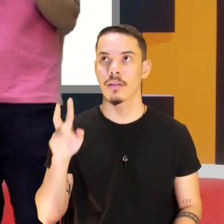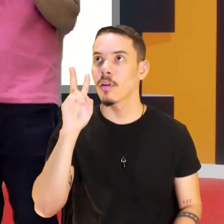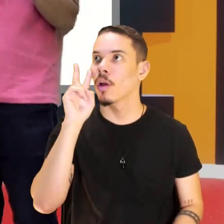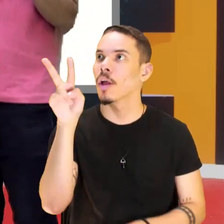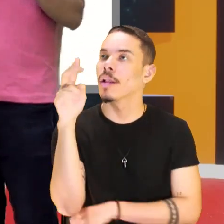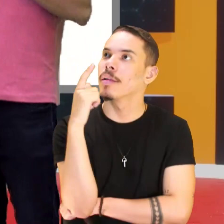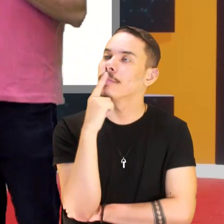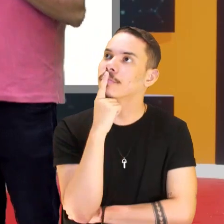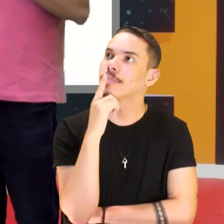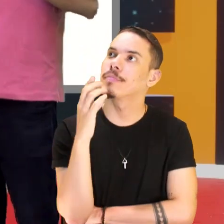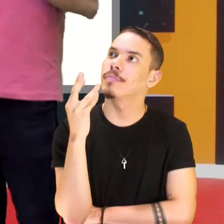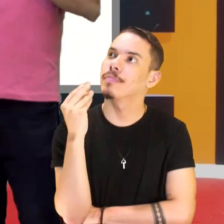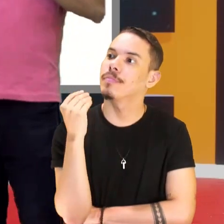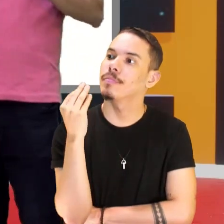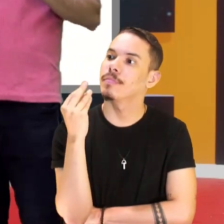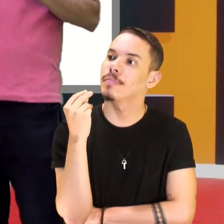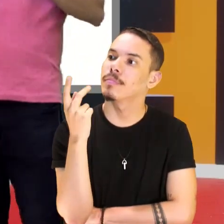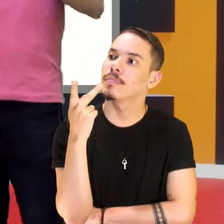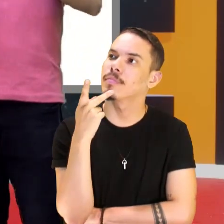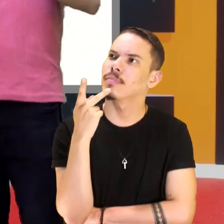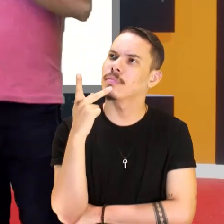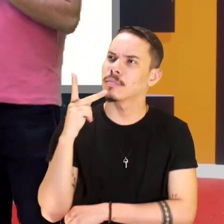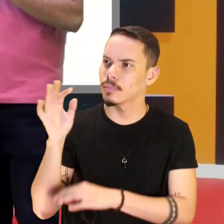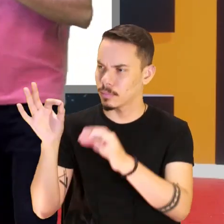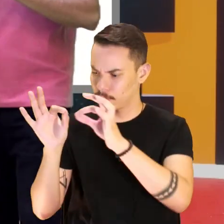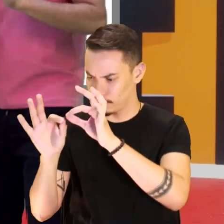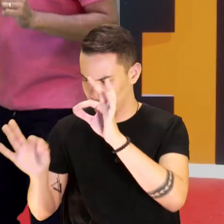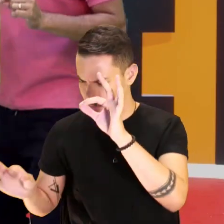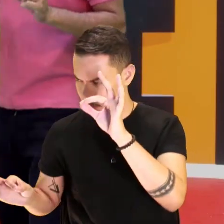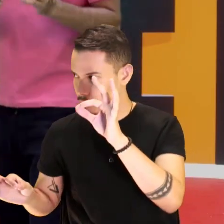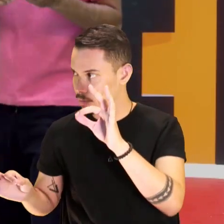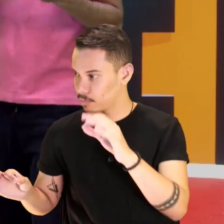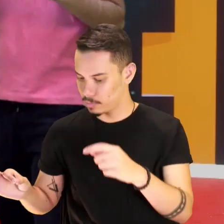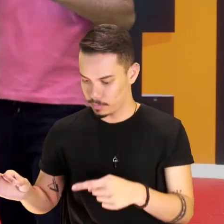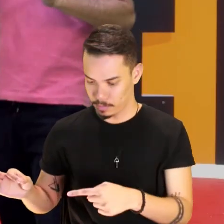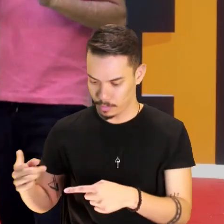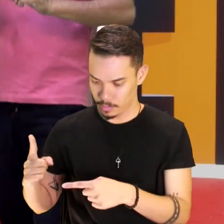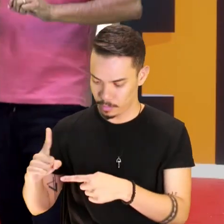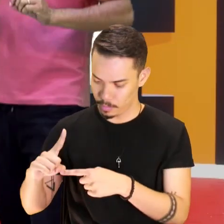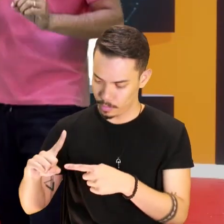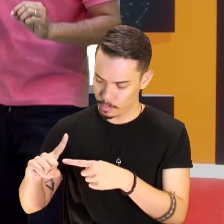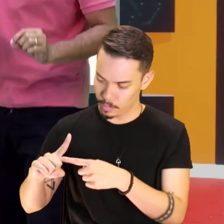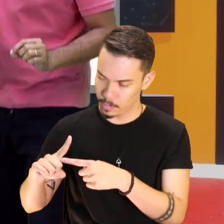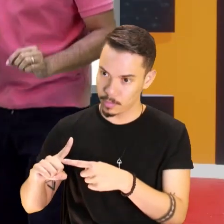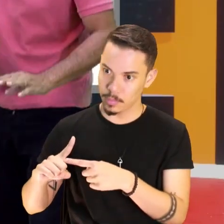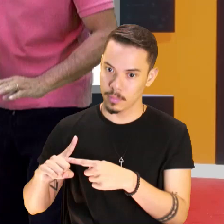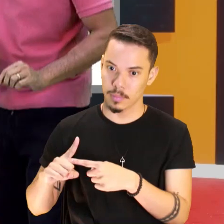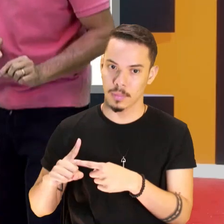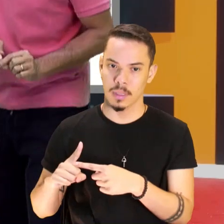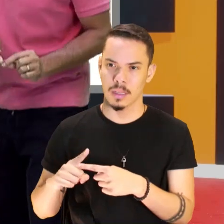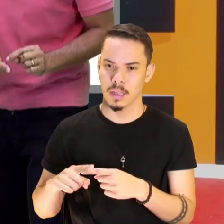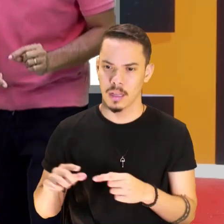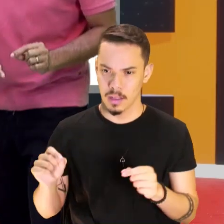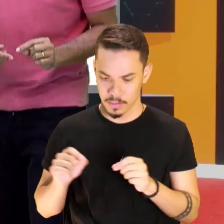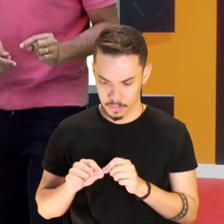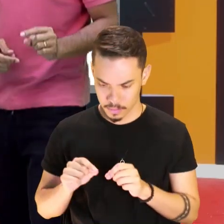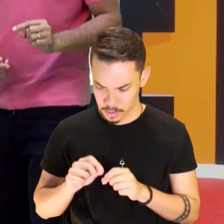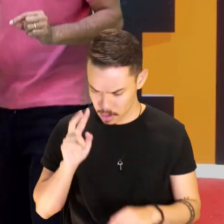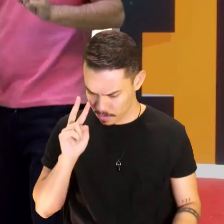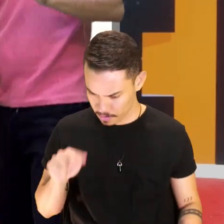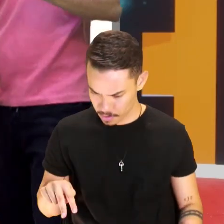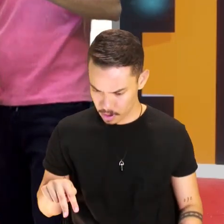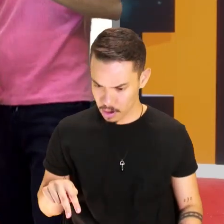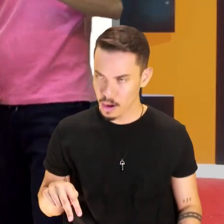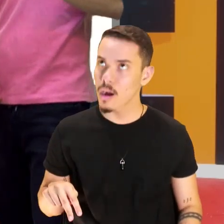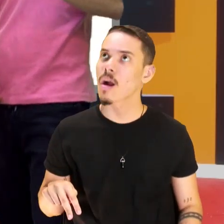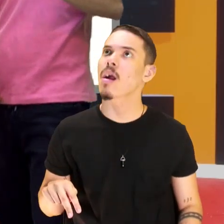pirâmide. Aí ficou olhando aquela sombra, falou, peraí, pegou um graveto, colocou... Isso é o que contam os livros, né? Colocou o graveto no chão, aí viu a sombra, falou, peraí,